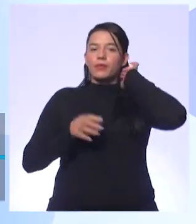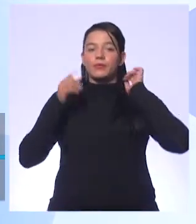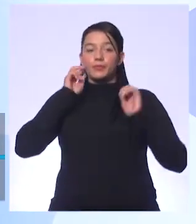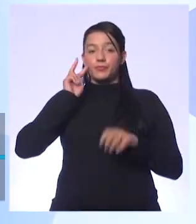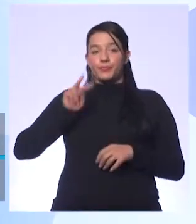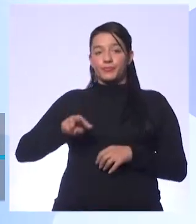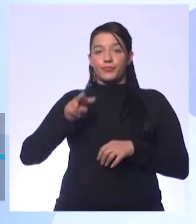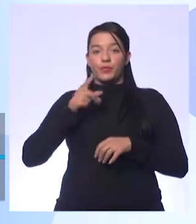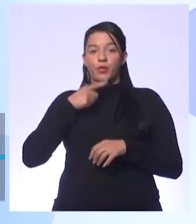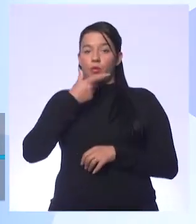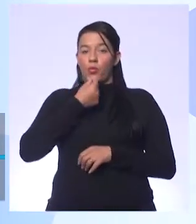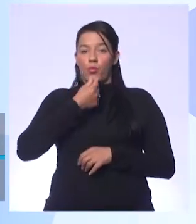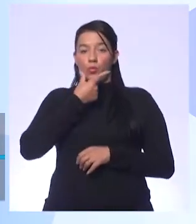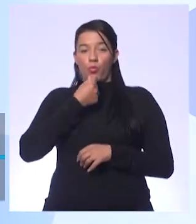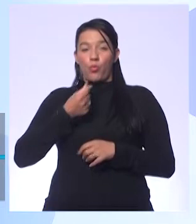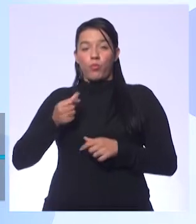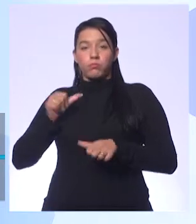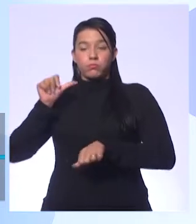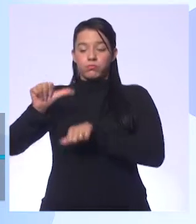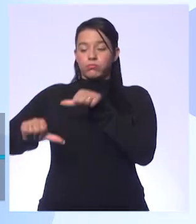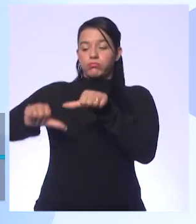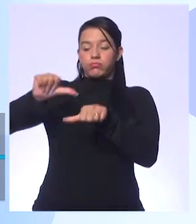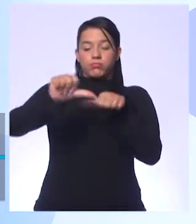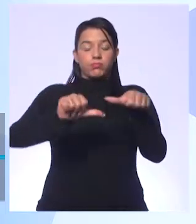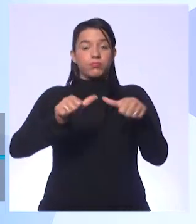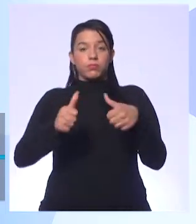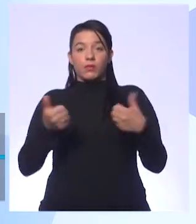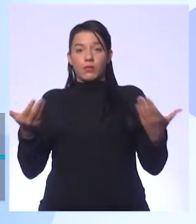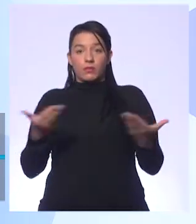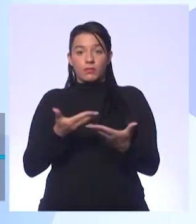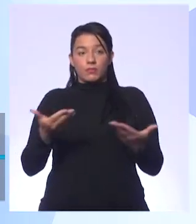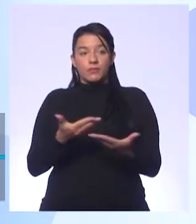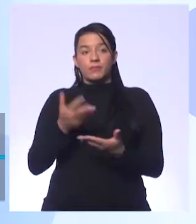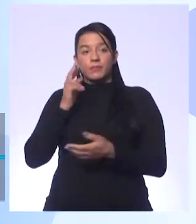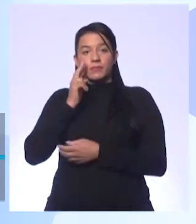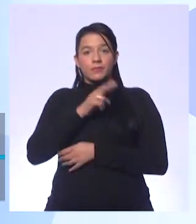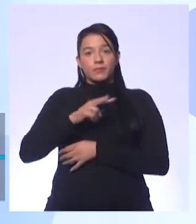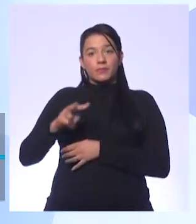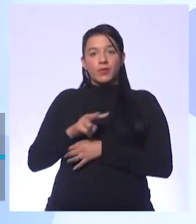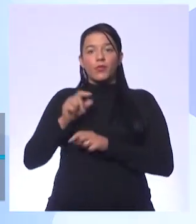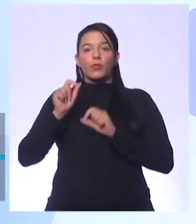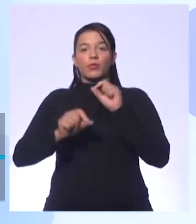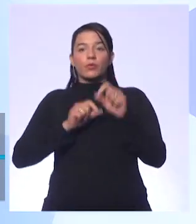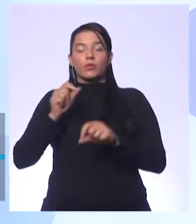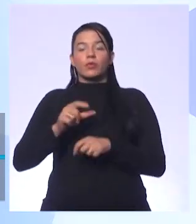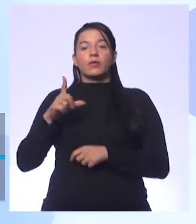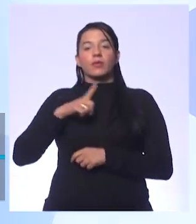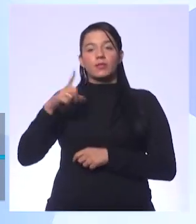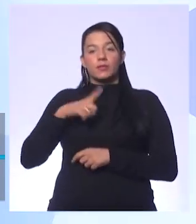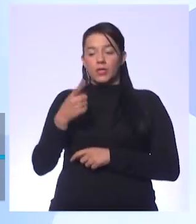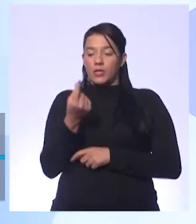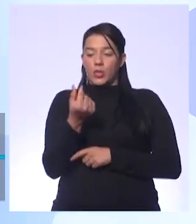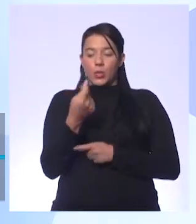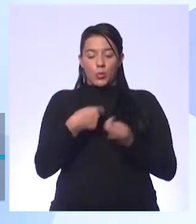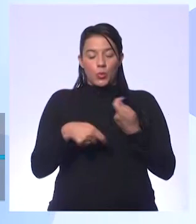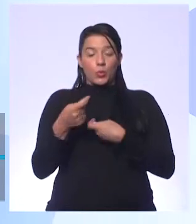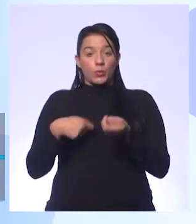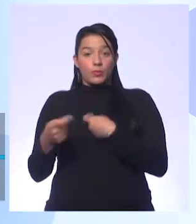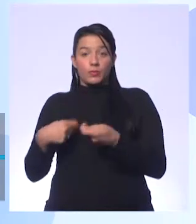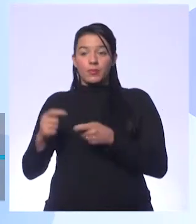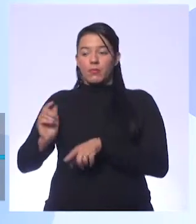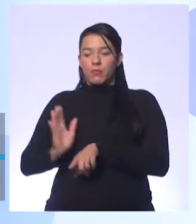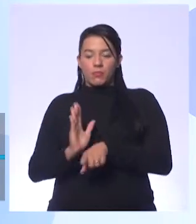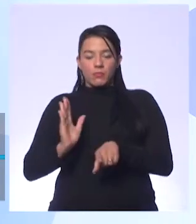burgueses ascendendo neste cenário. Mas agora vocês estão vendo que eles estavam despontando economicamente para